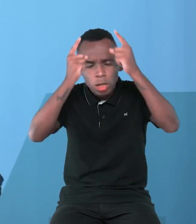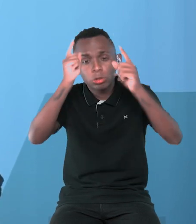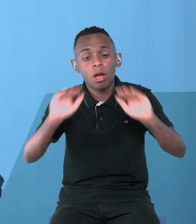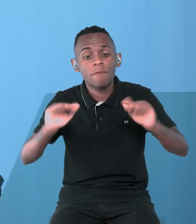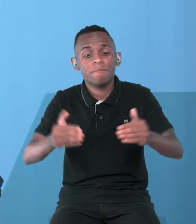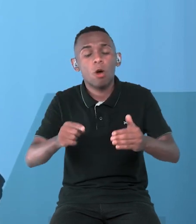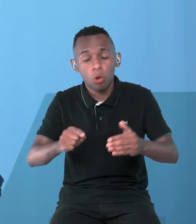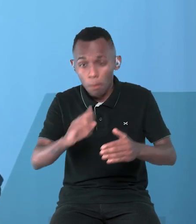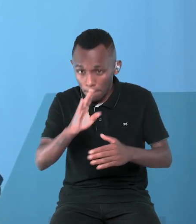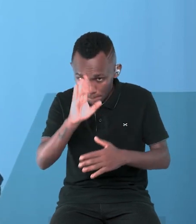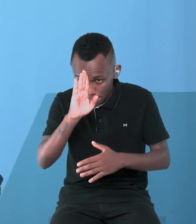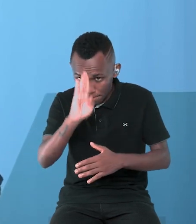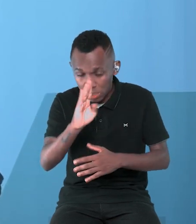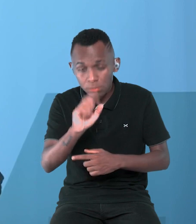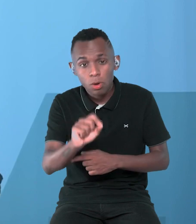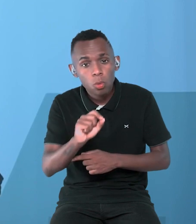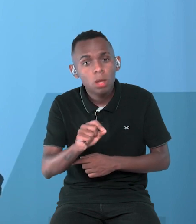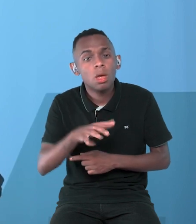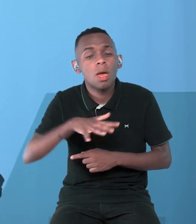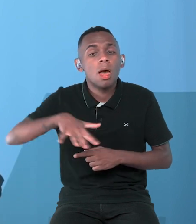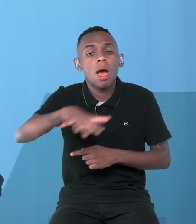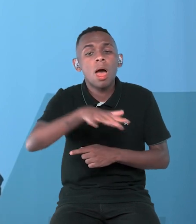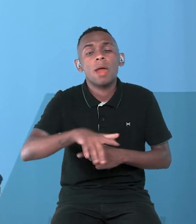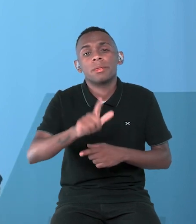dedica prioritariamente à